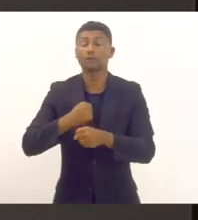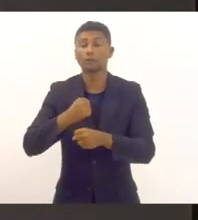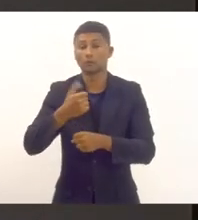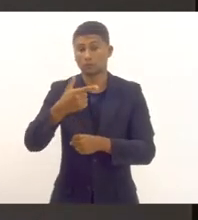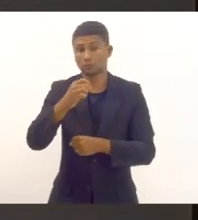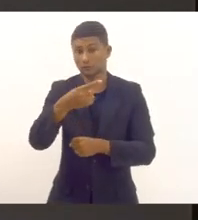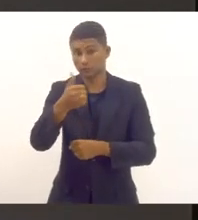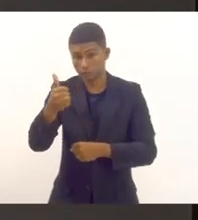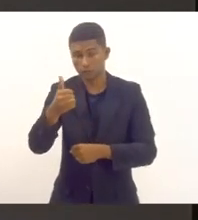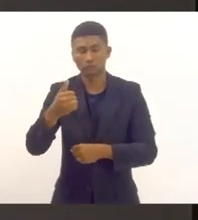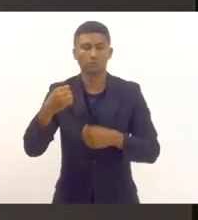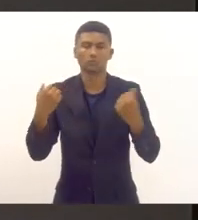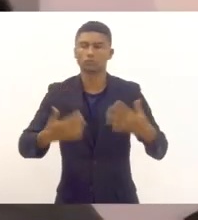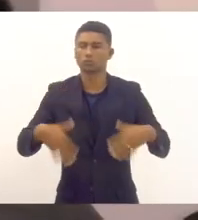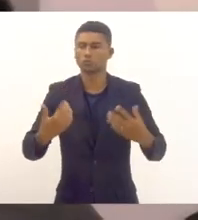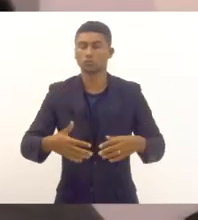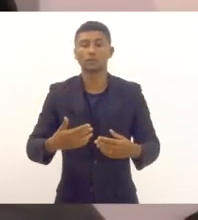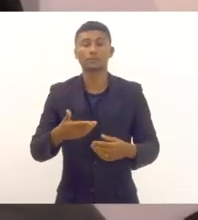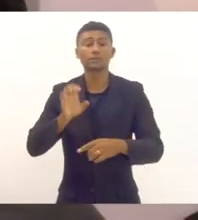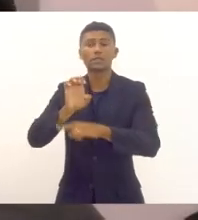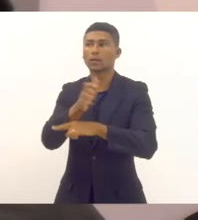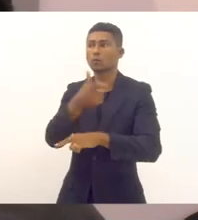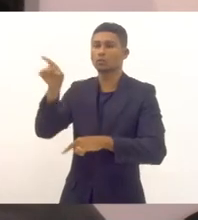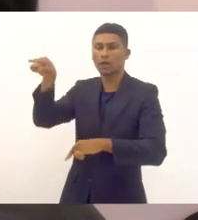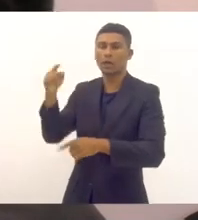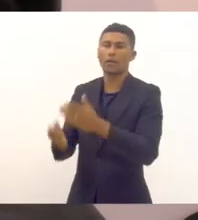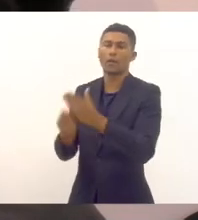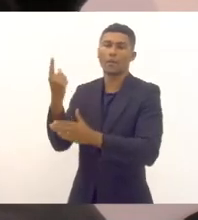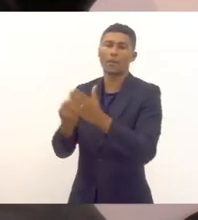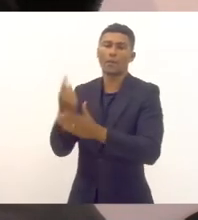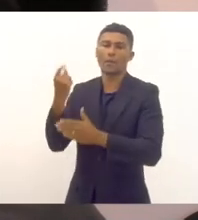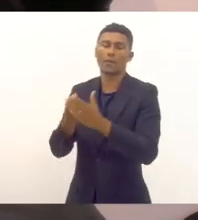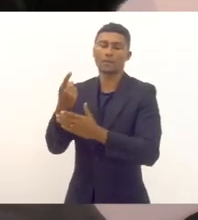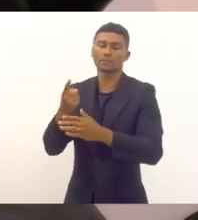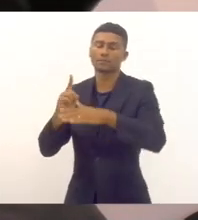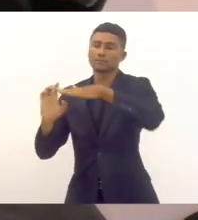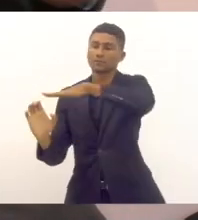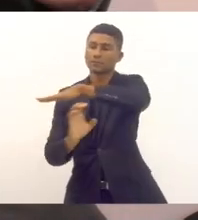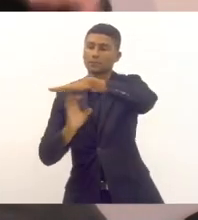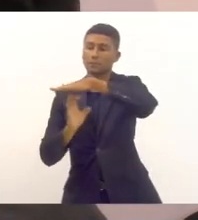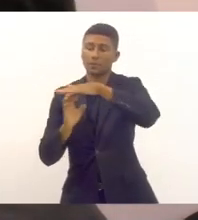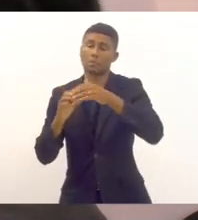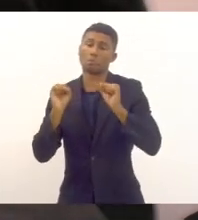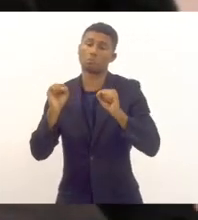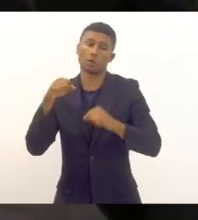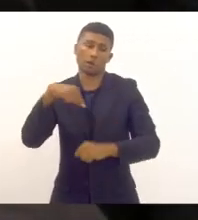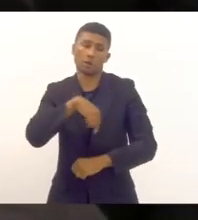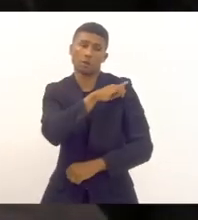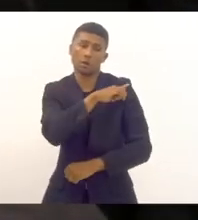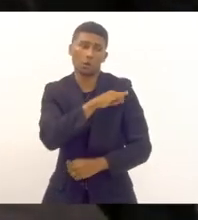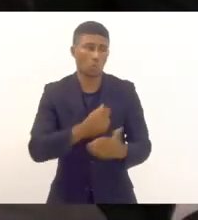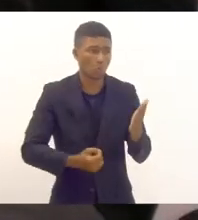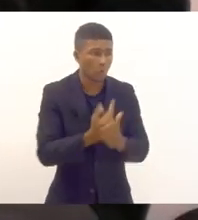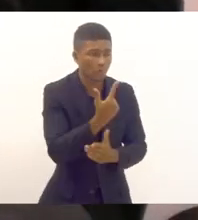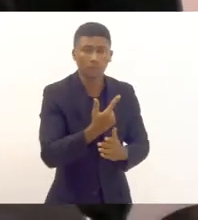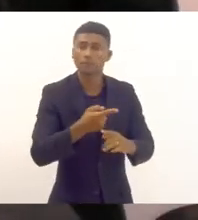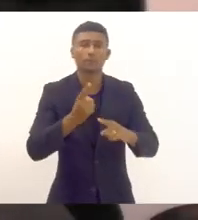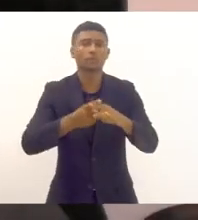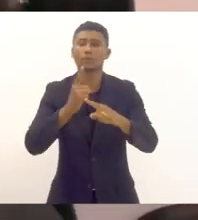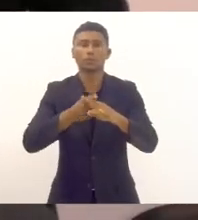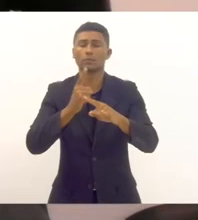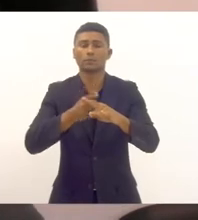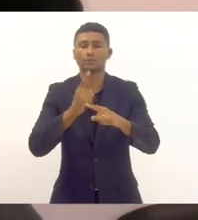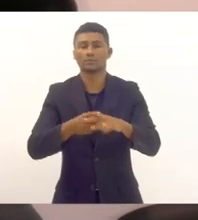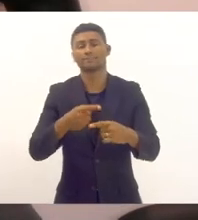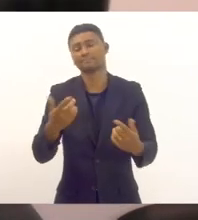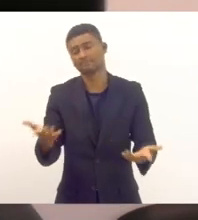2021, de equipamento comprado em outros estados por empresas que poderiam ter comprado dentro do Rio de Janeiro. Por que isso?